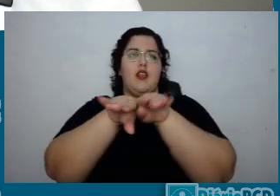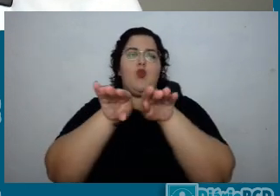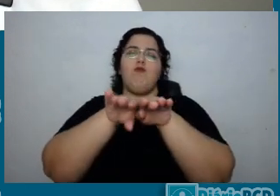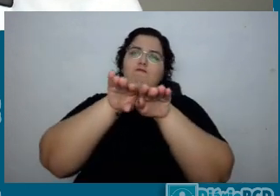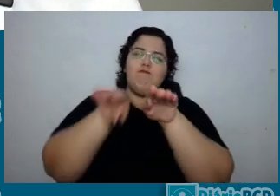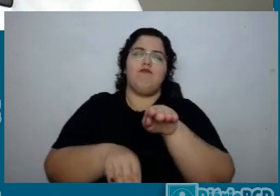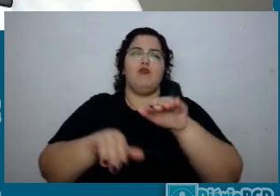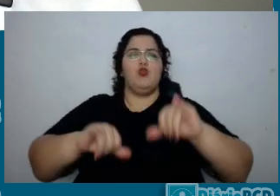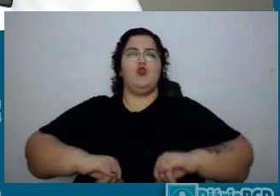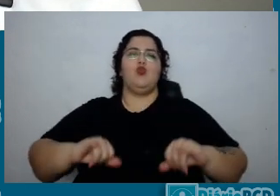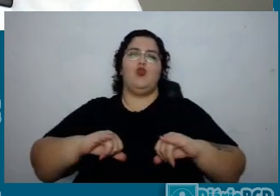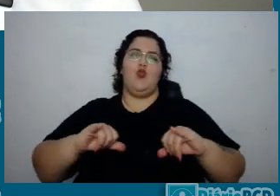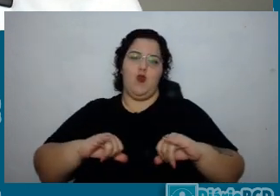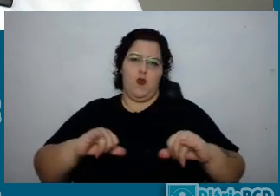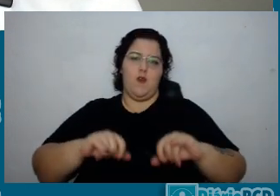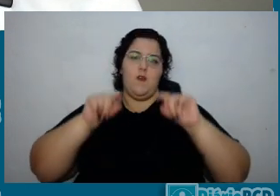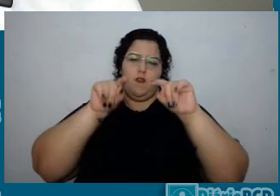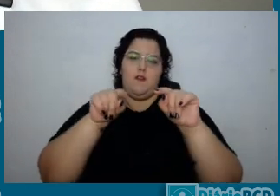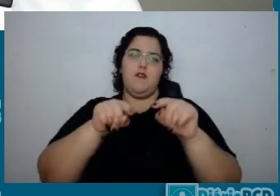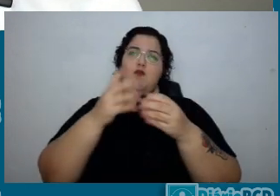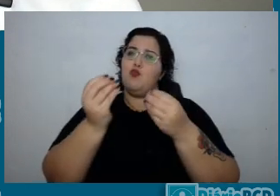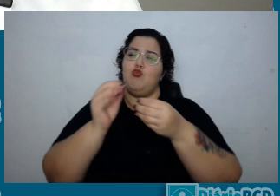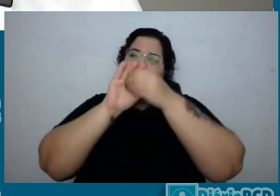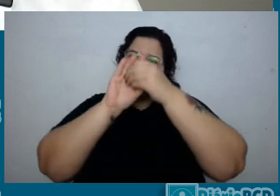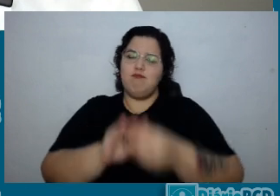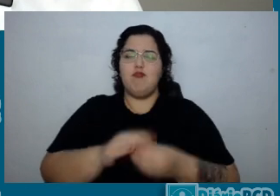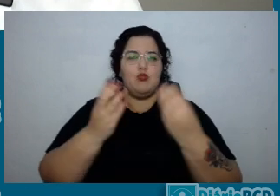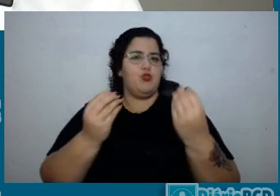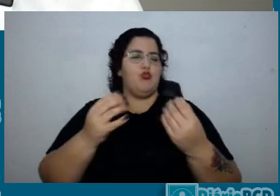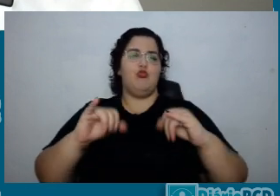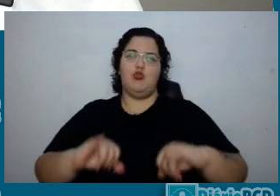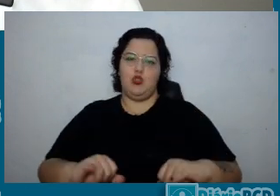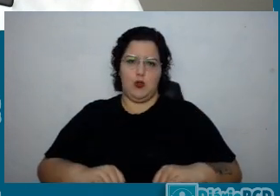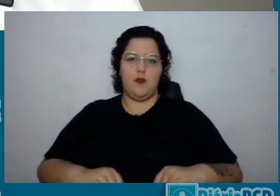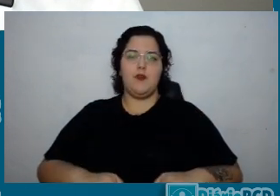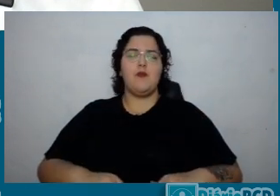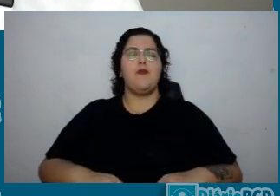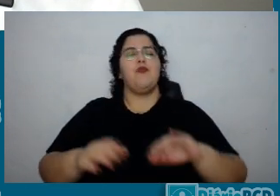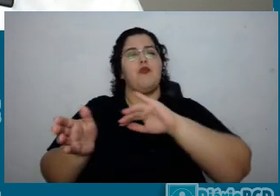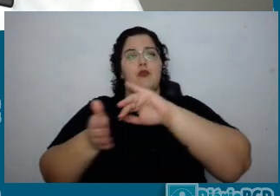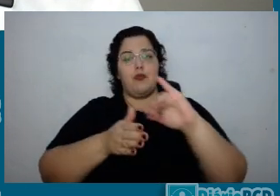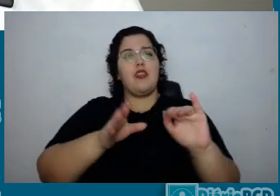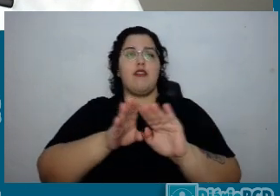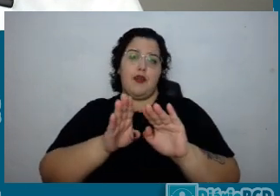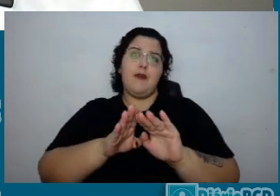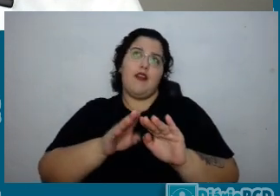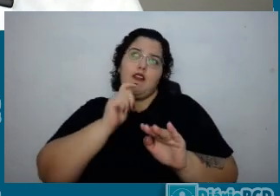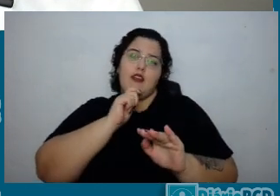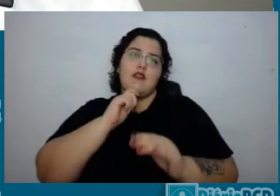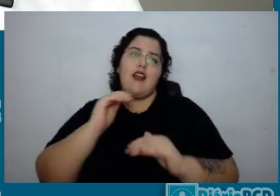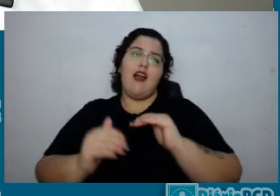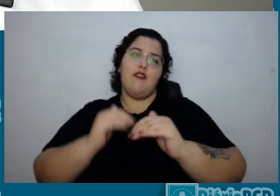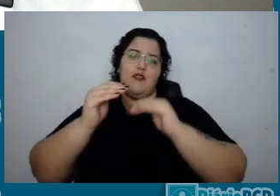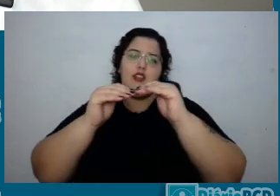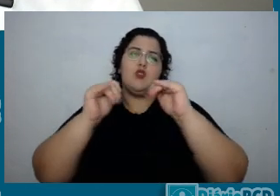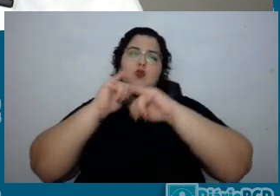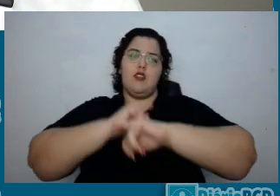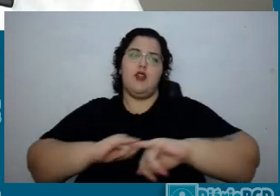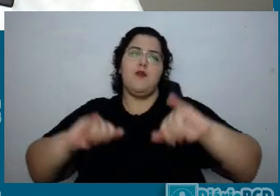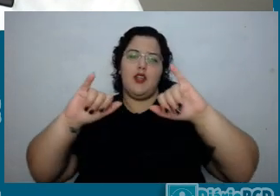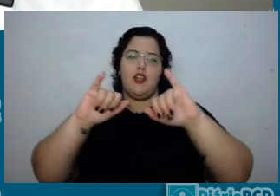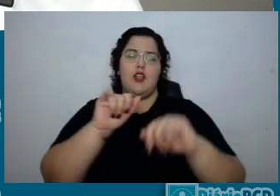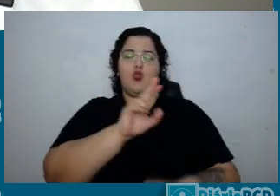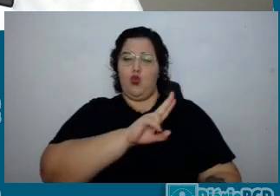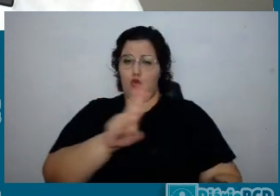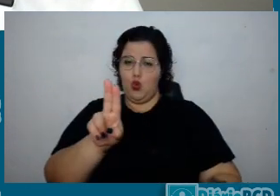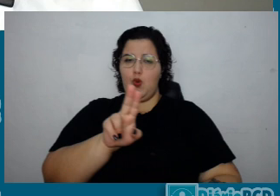desigualdades nessa intersecção aí de opressões, né? Temos também o avanço aí no lançamento do novo